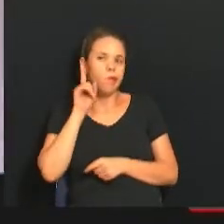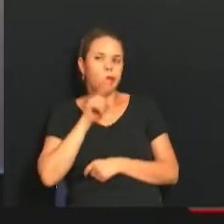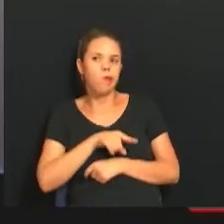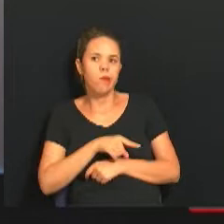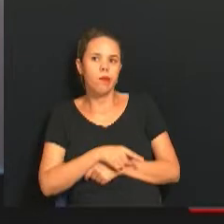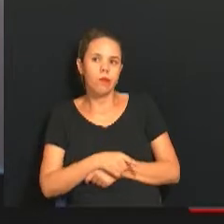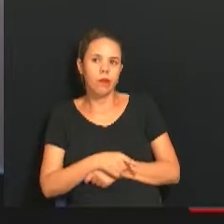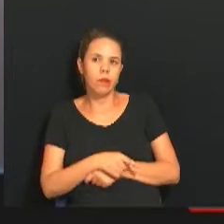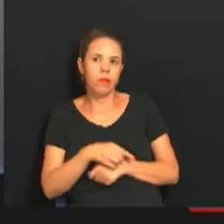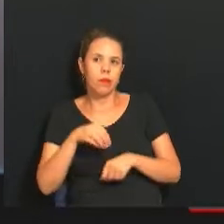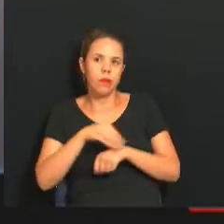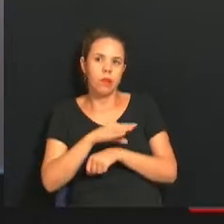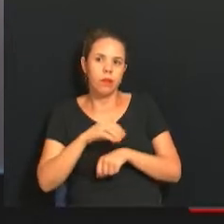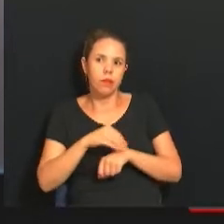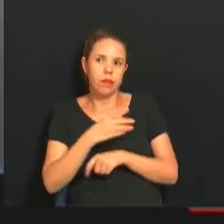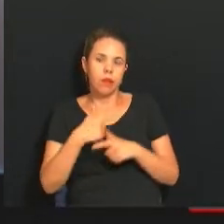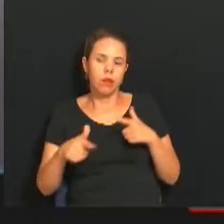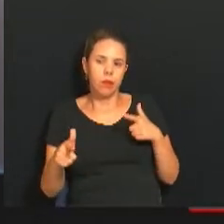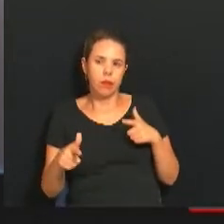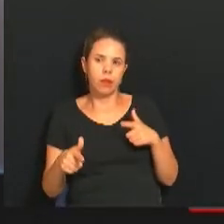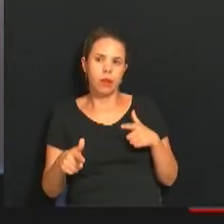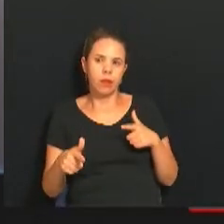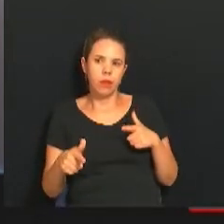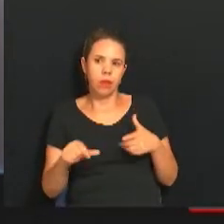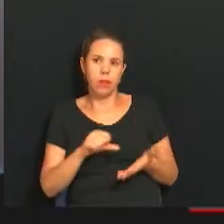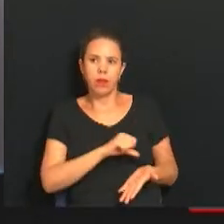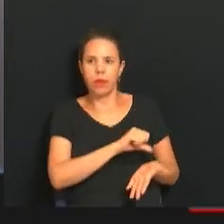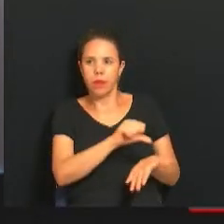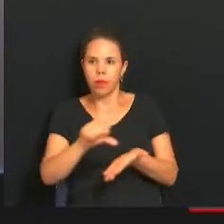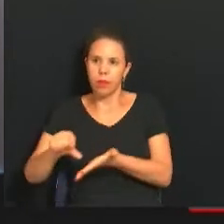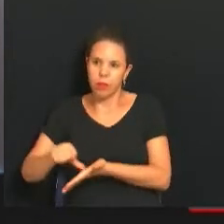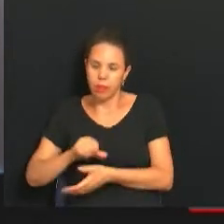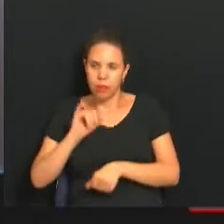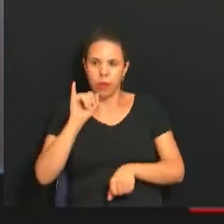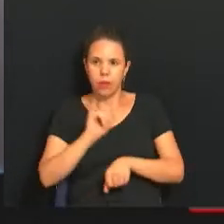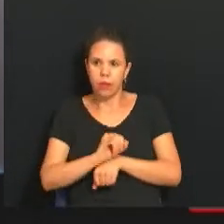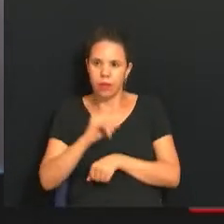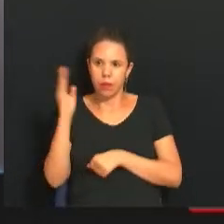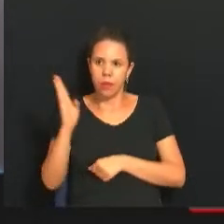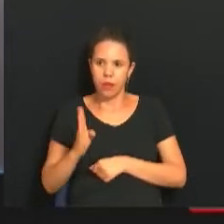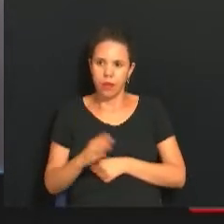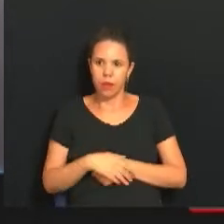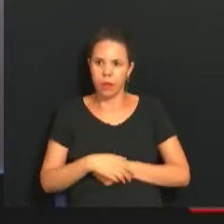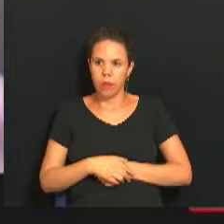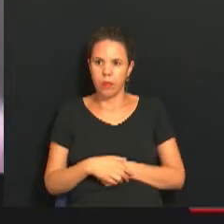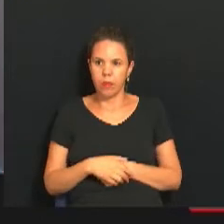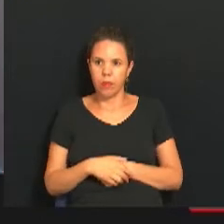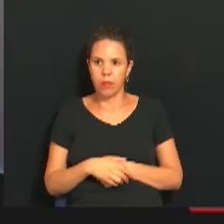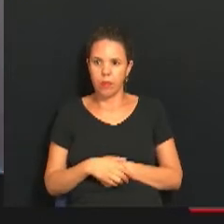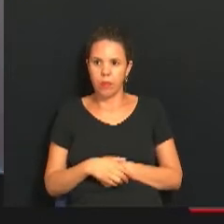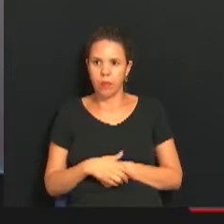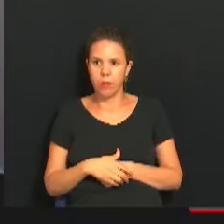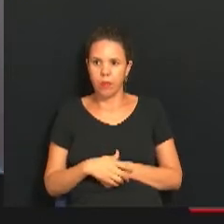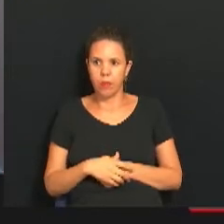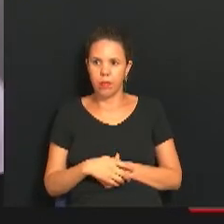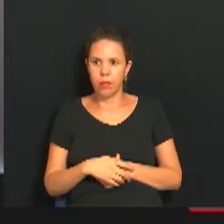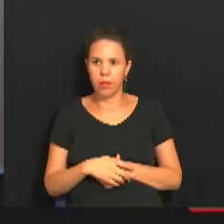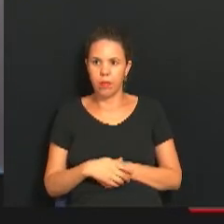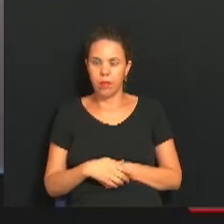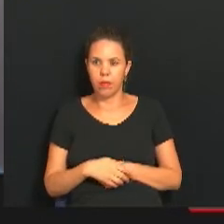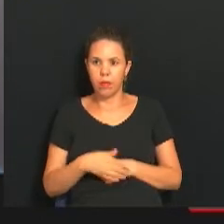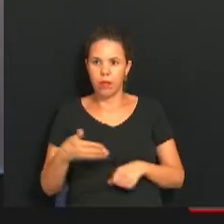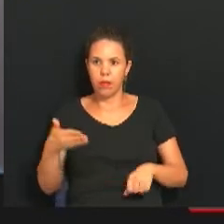acaba trazendo problemas para a posição regional e internacional do Brasil, e aí que o Itamaraty entra